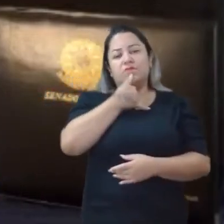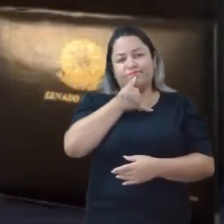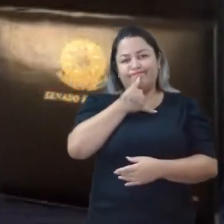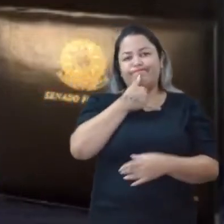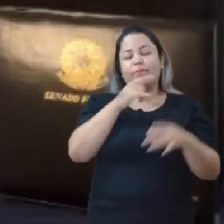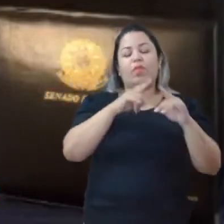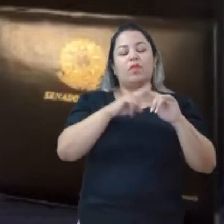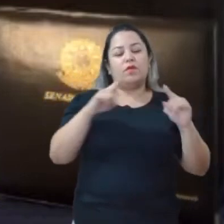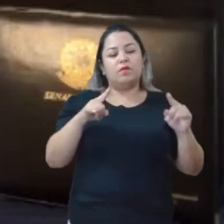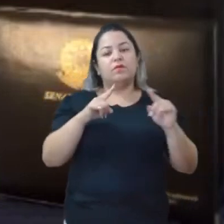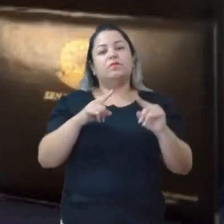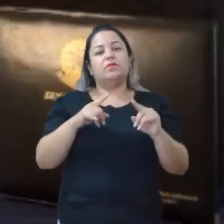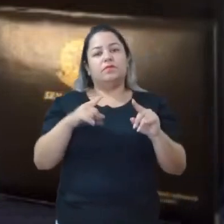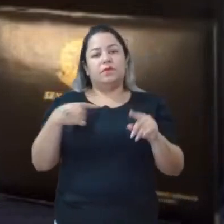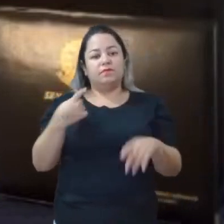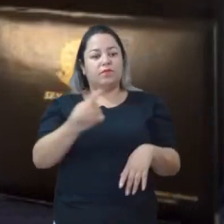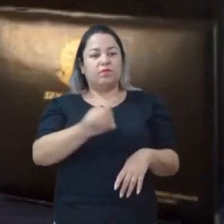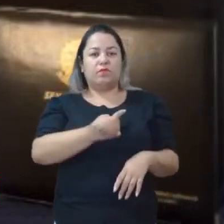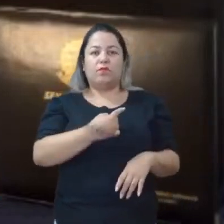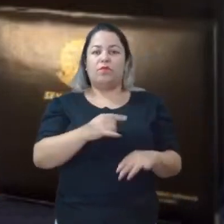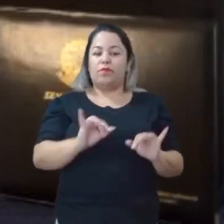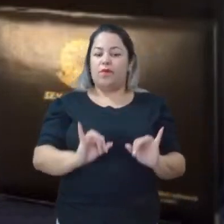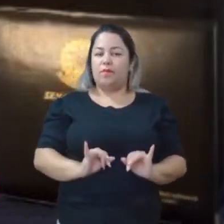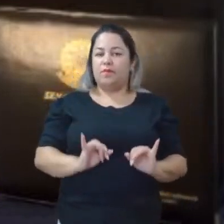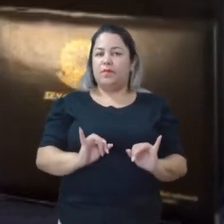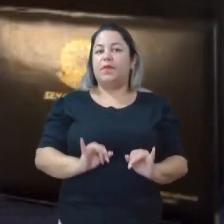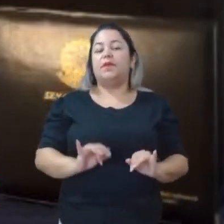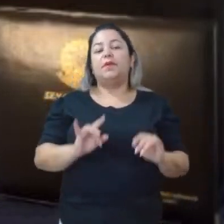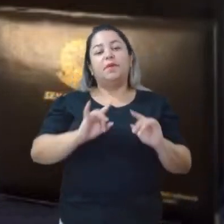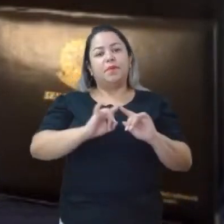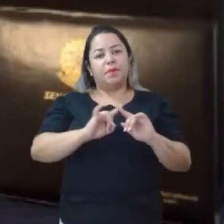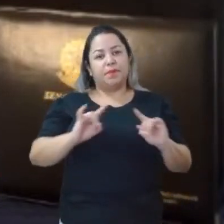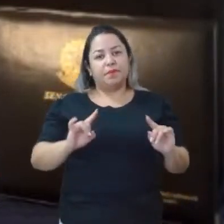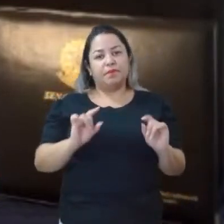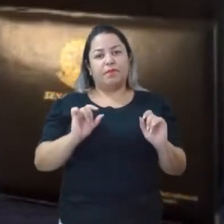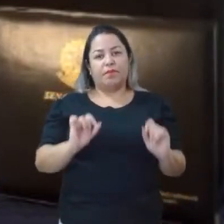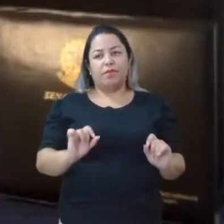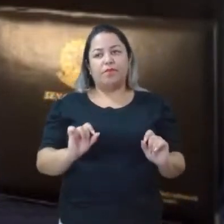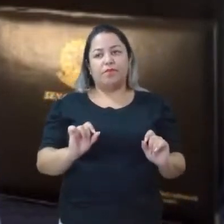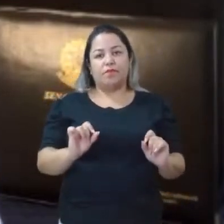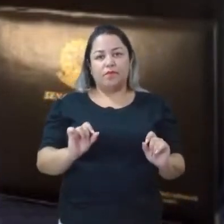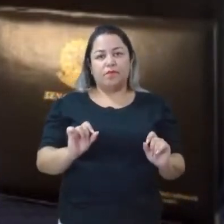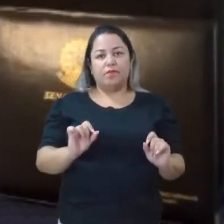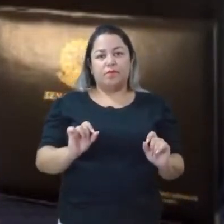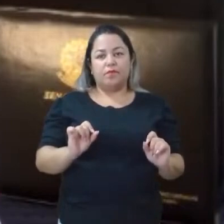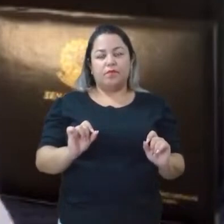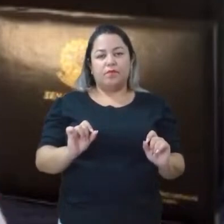a gente está passando por um momento de